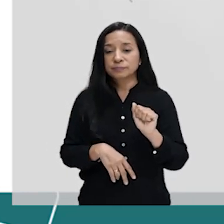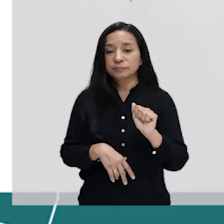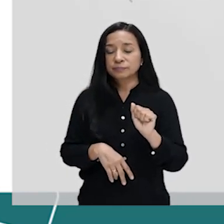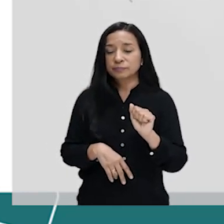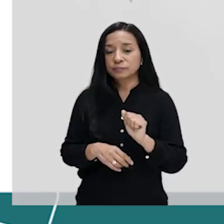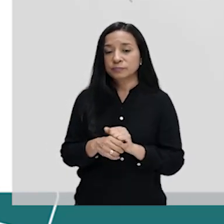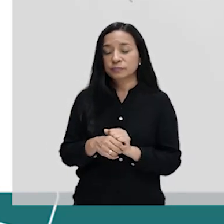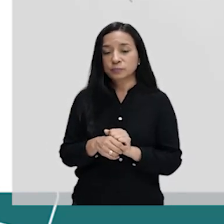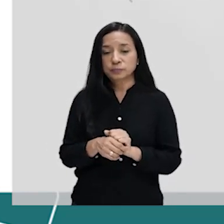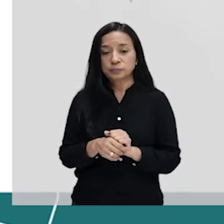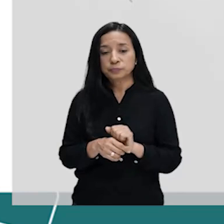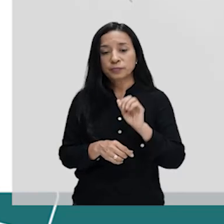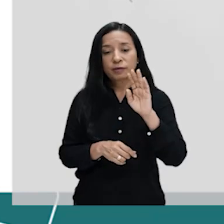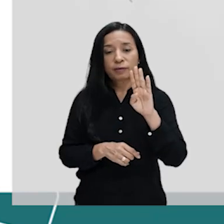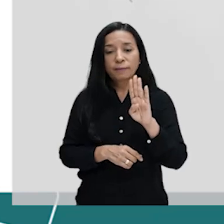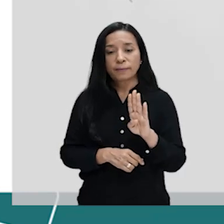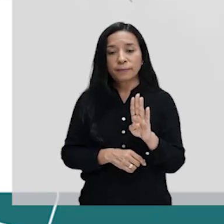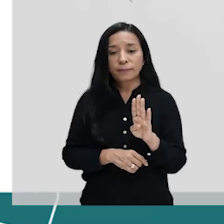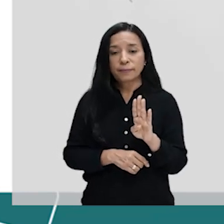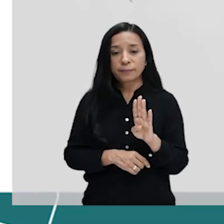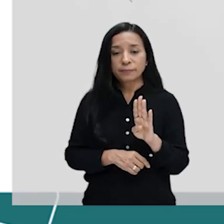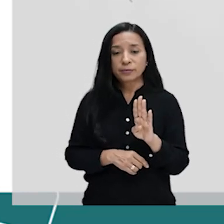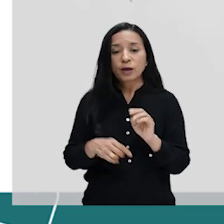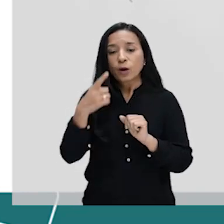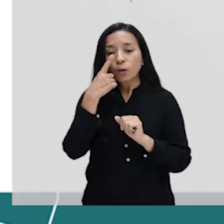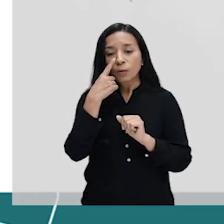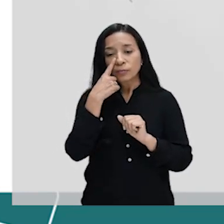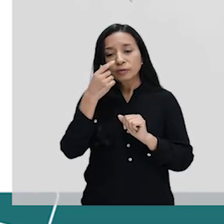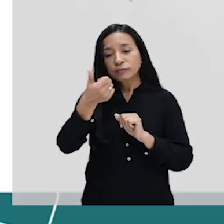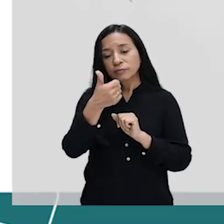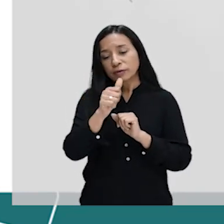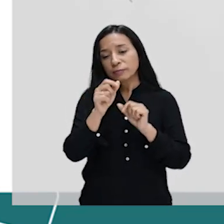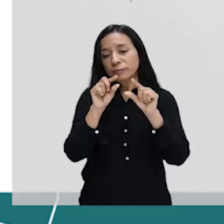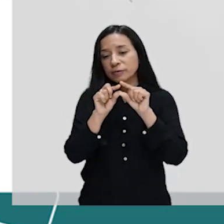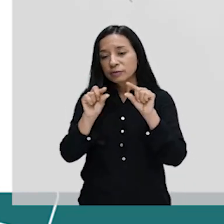tem essa diferença. Observe que na primeira oração temos